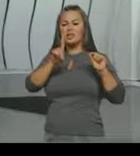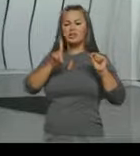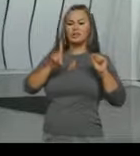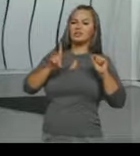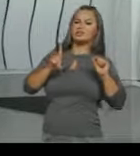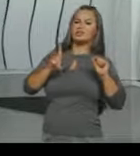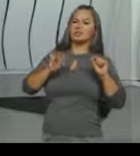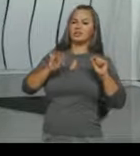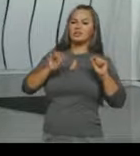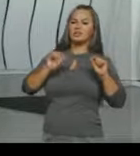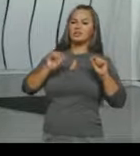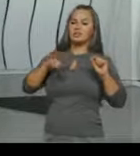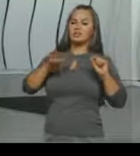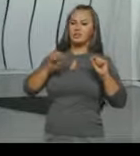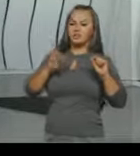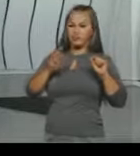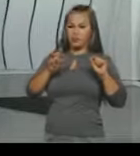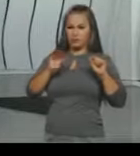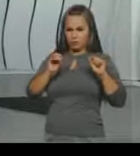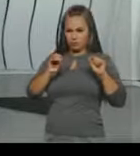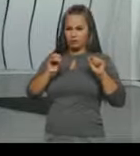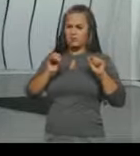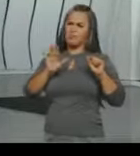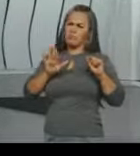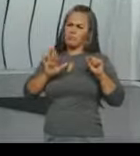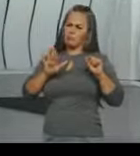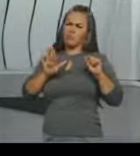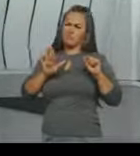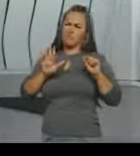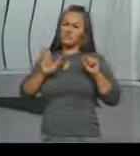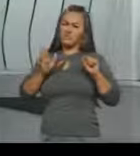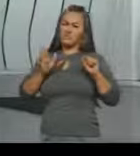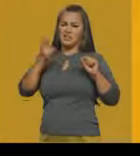Mas eu trouxe para conhecimento nosso, tá bom? Esse aqui é o